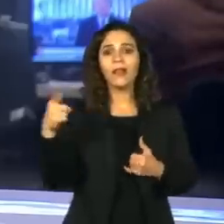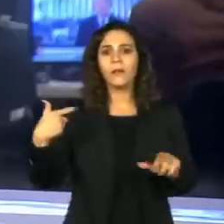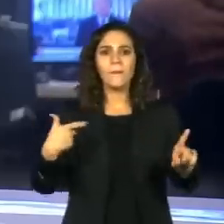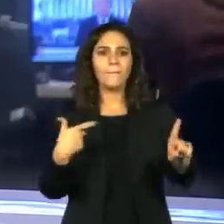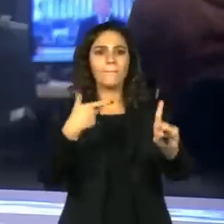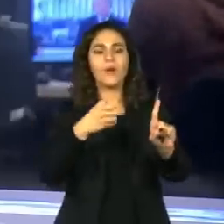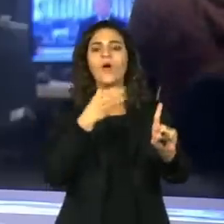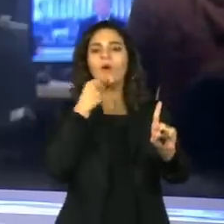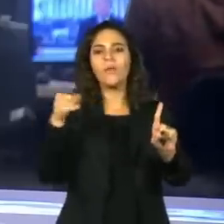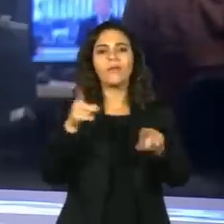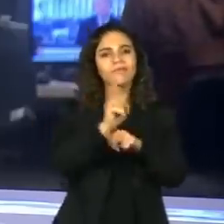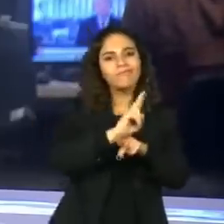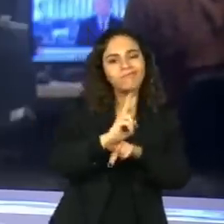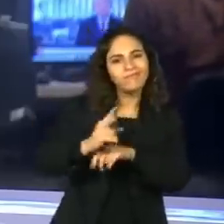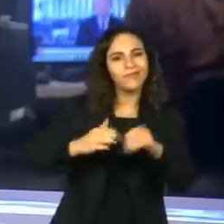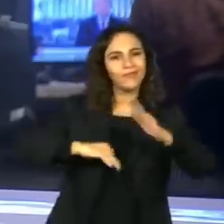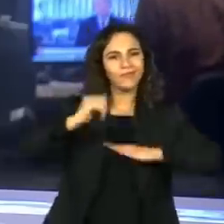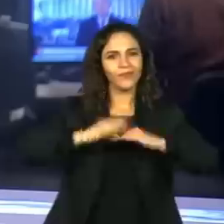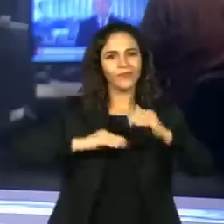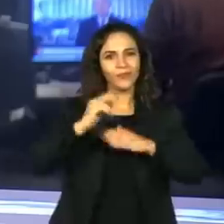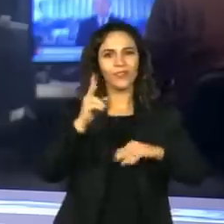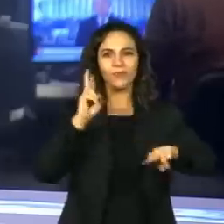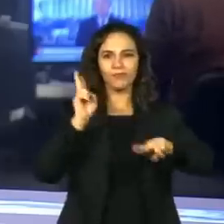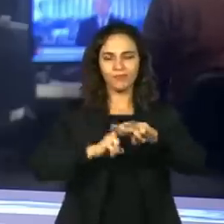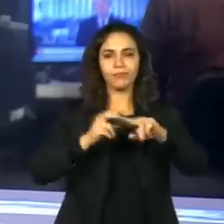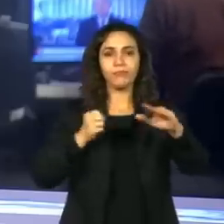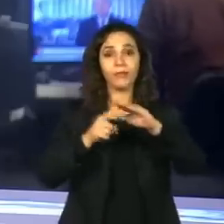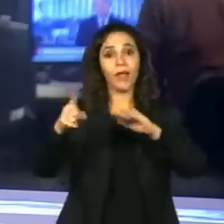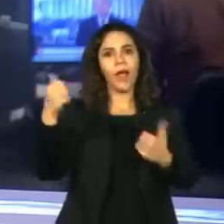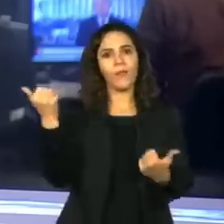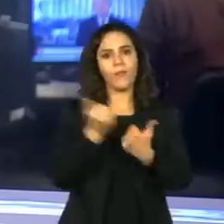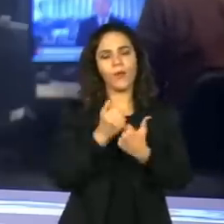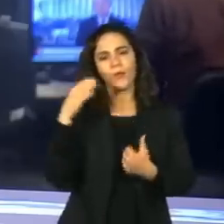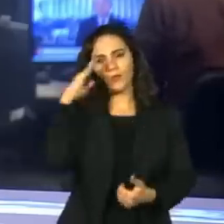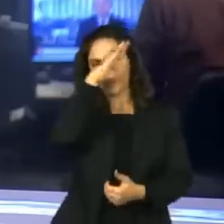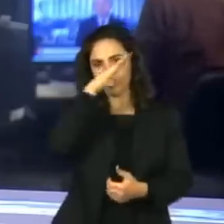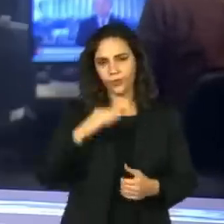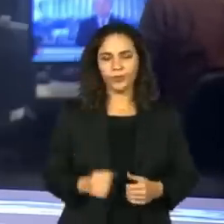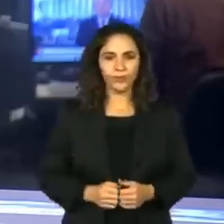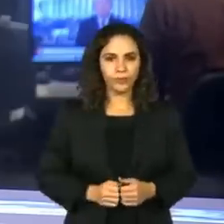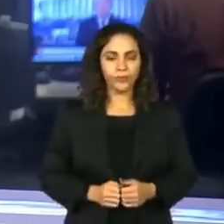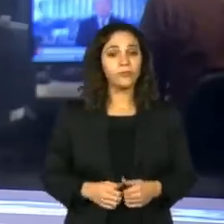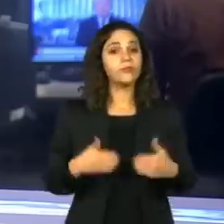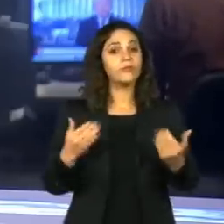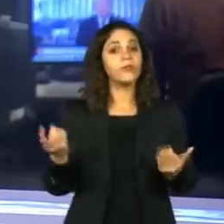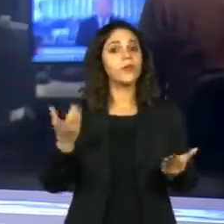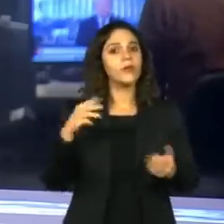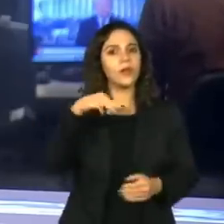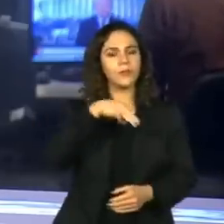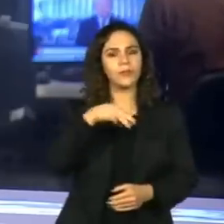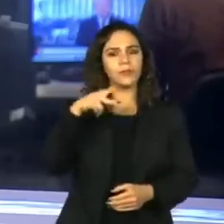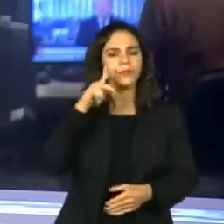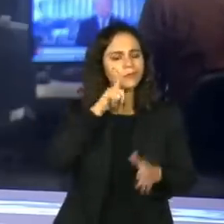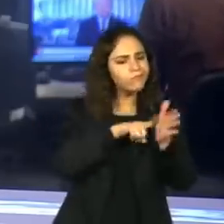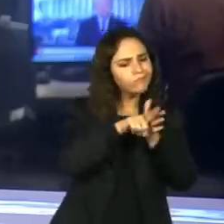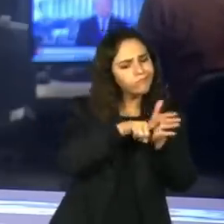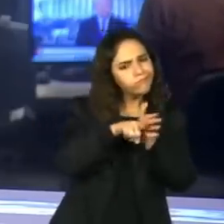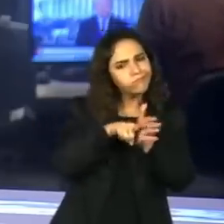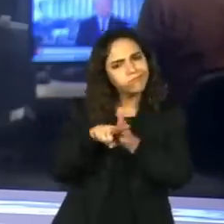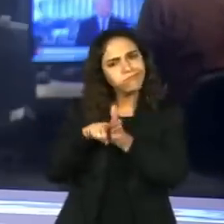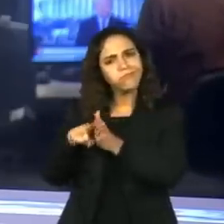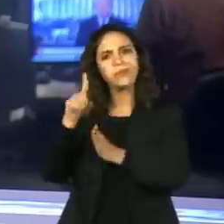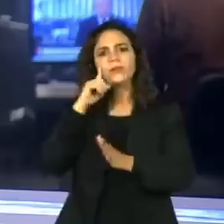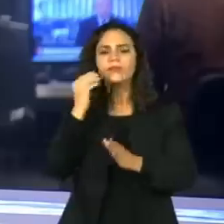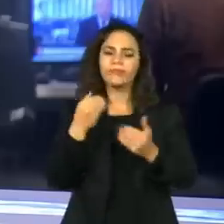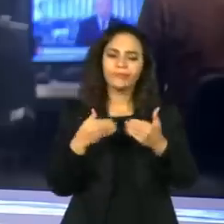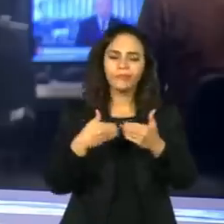pelo agente penitenciário Jorge Guaranho, apoiador do presidente Jair Bolsonaro. O Ministério Público acompanha todos os passos da